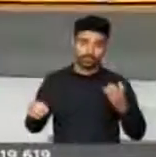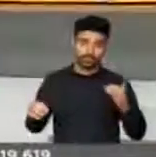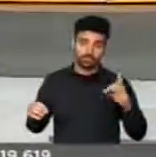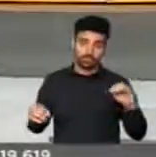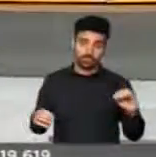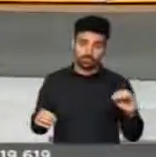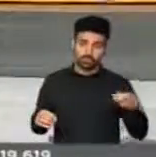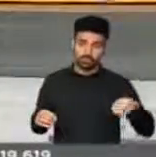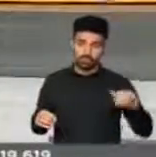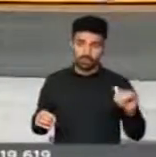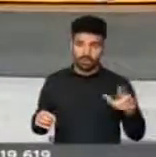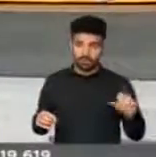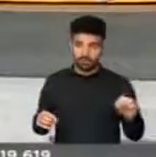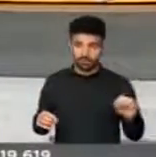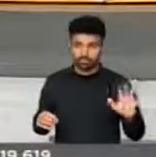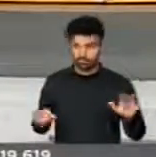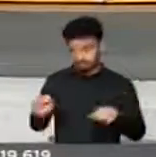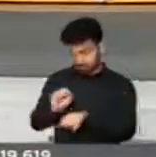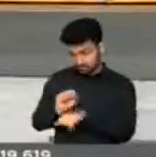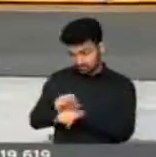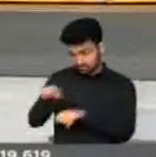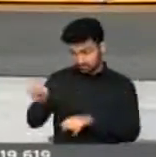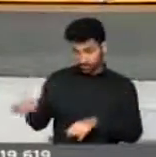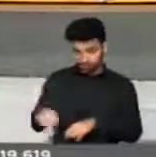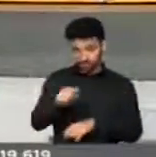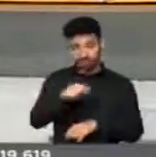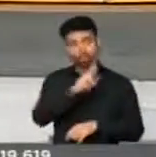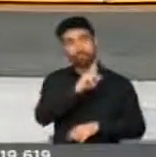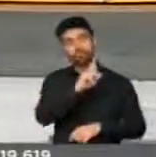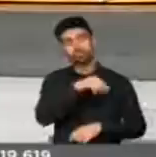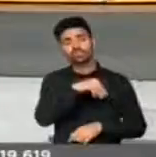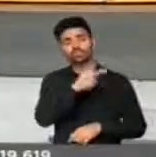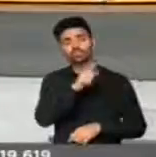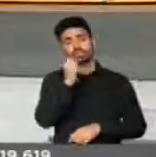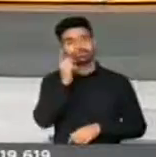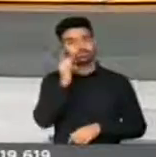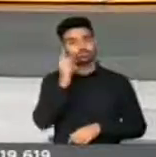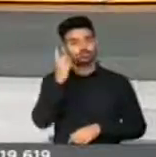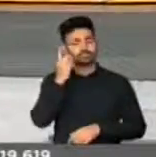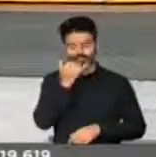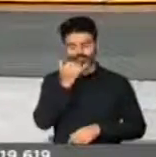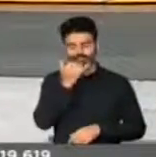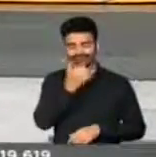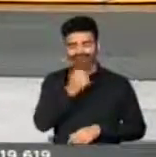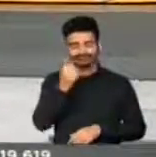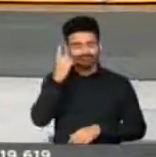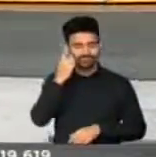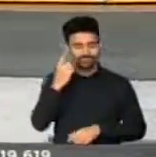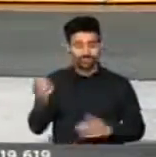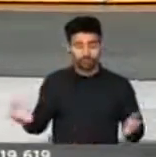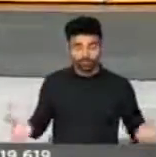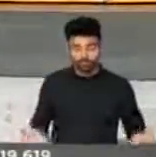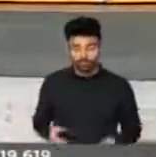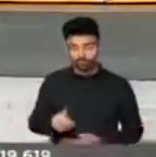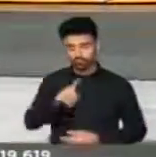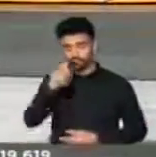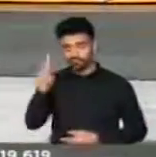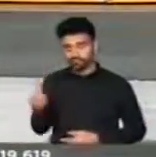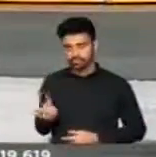Mauro Pereira, enquanto Vossa Excelência sobe na tribuna, Lobo Neto, um minuto. Senhor presidente, hoje, dia da